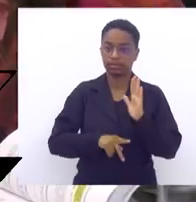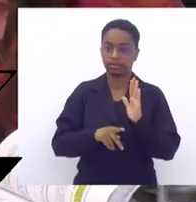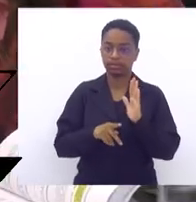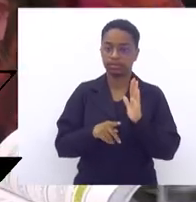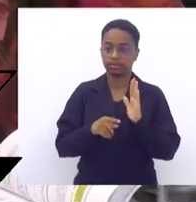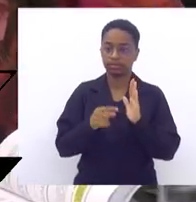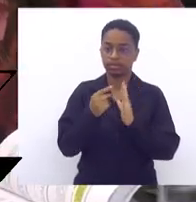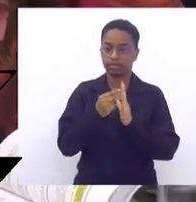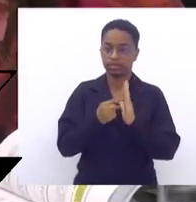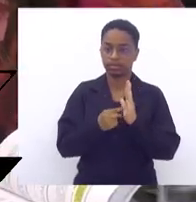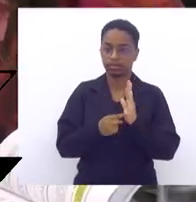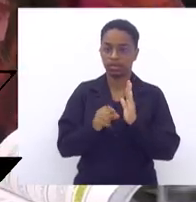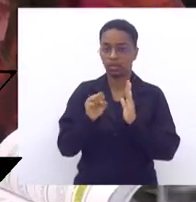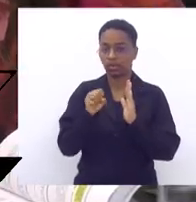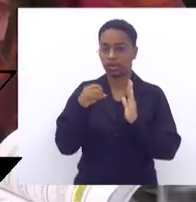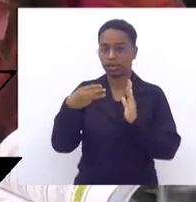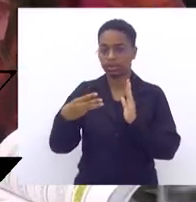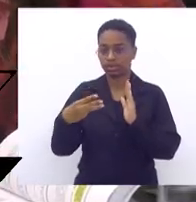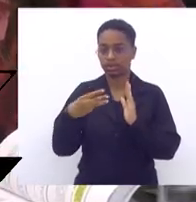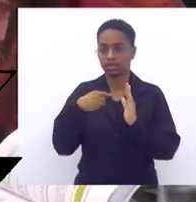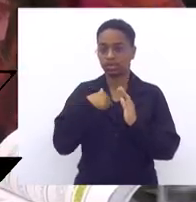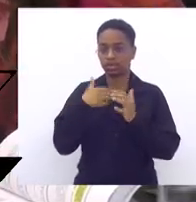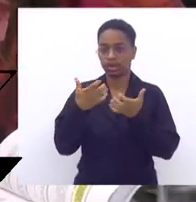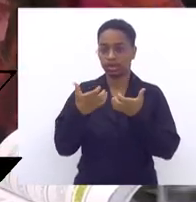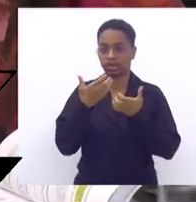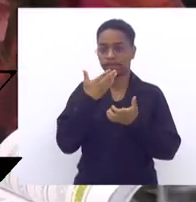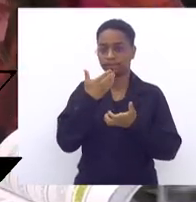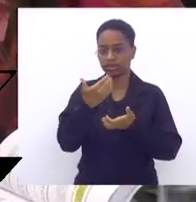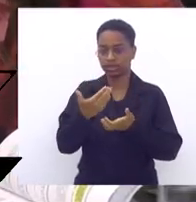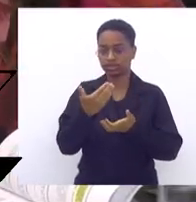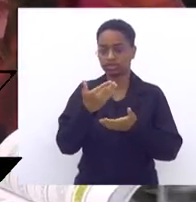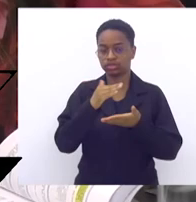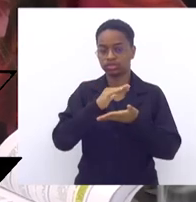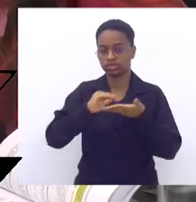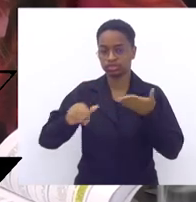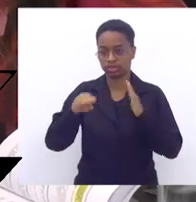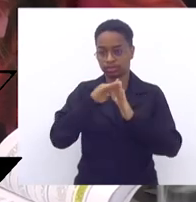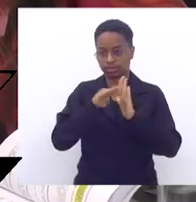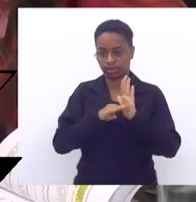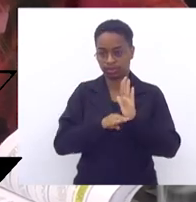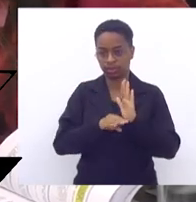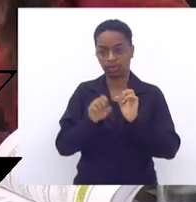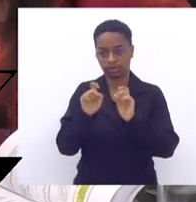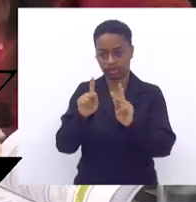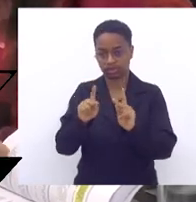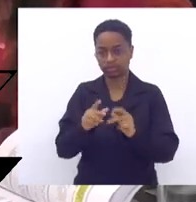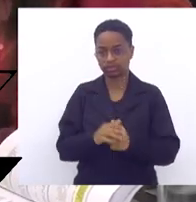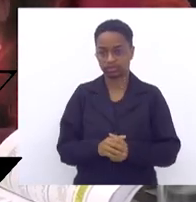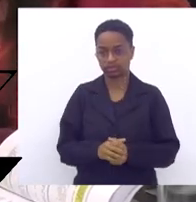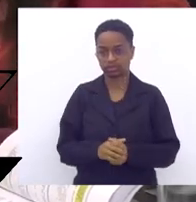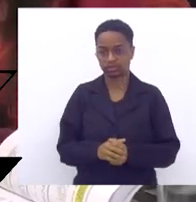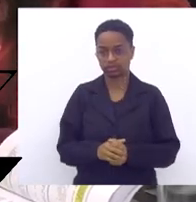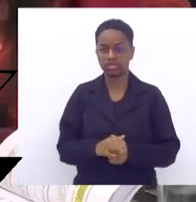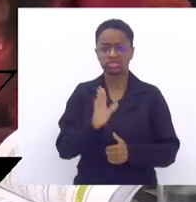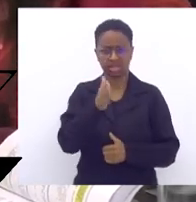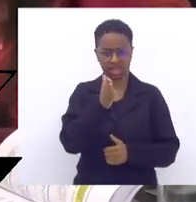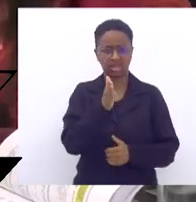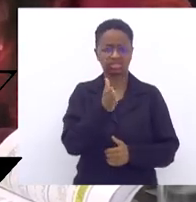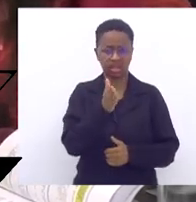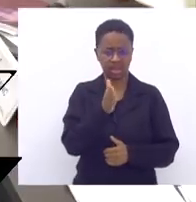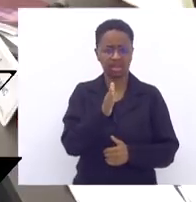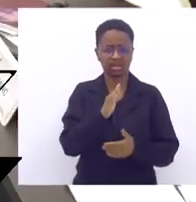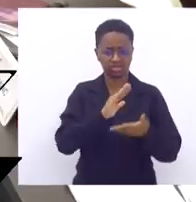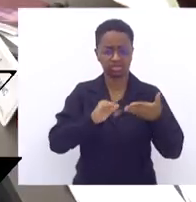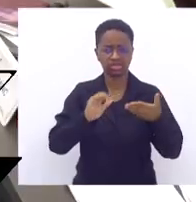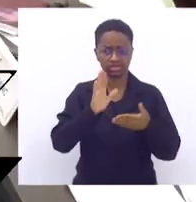perdoe, 83, mesmo. Sem problema. 83, eu gostaria de pedir a retirada de pauta, por gentileza. Tá certo. 83. Não, esse já estava retirado. Já estava? Eu já